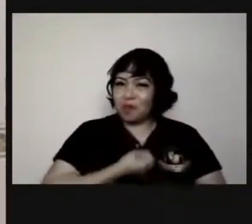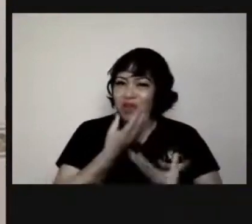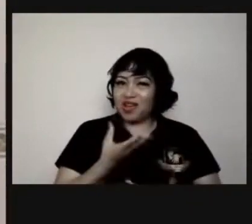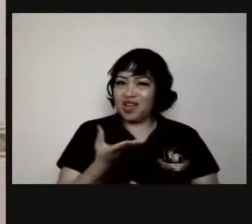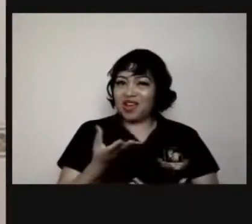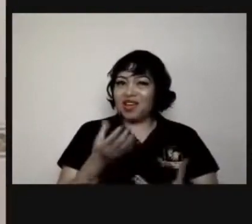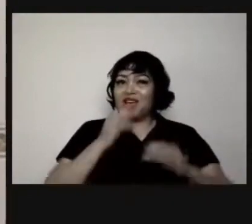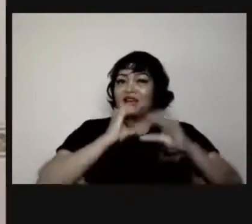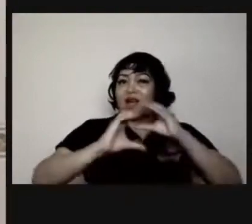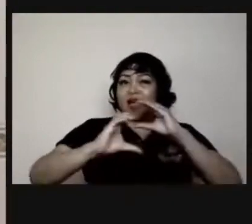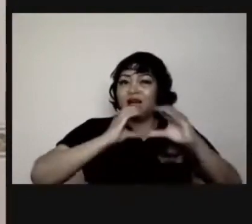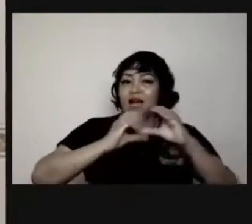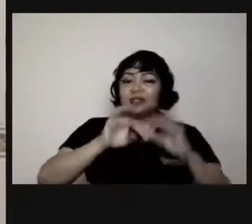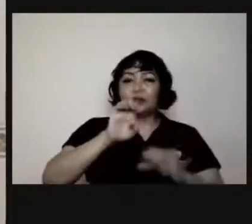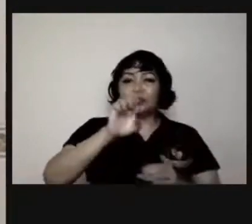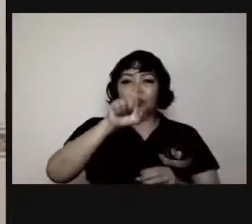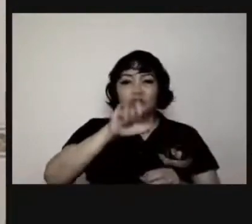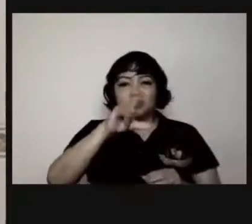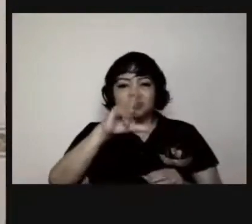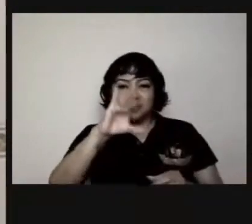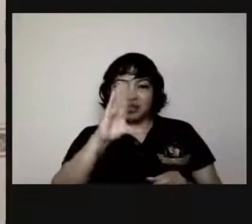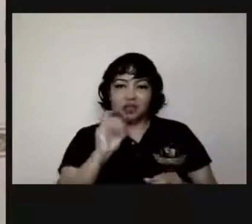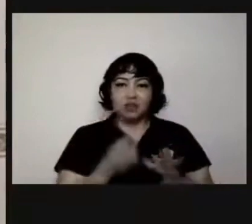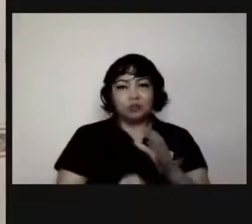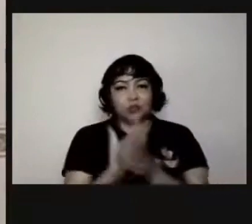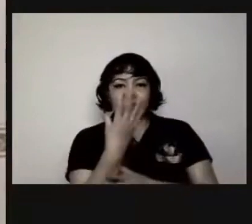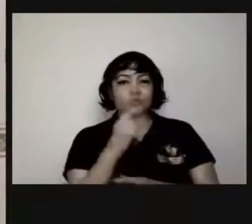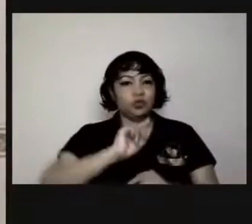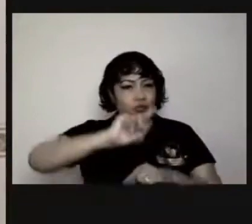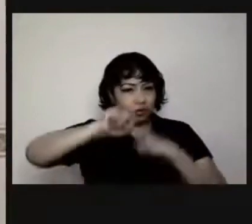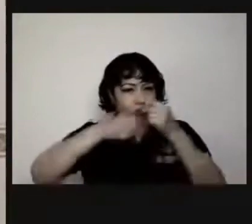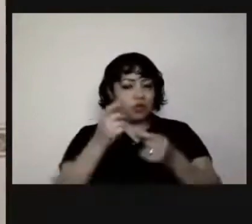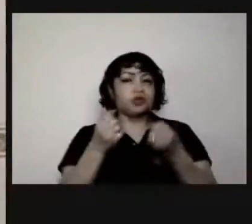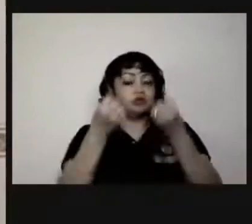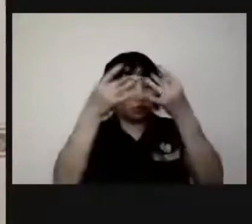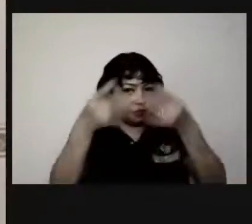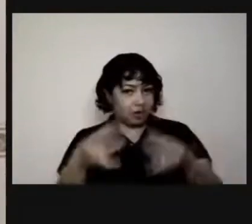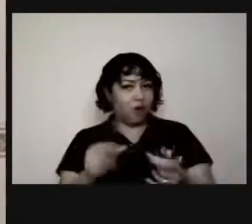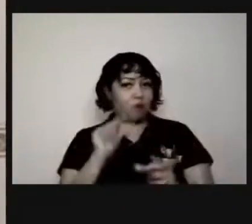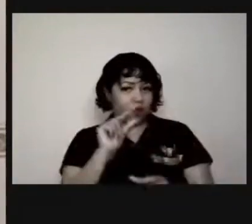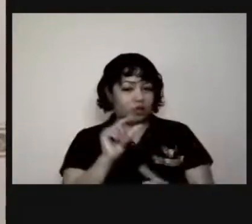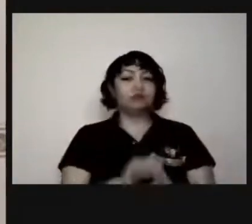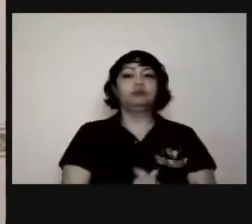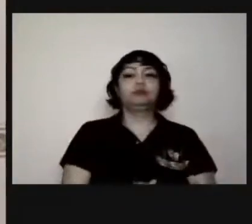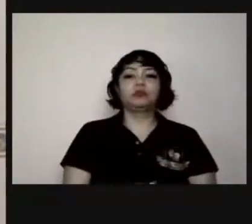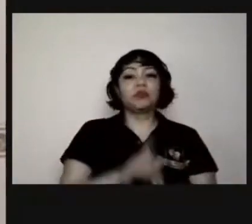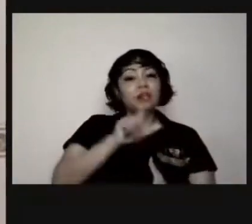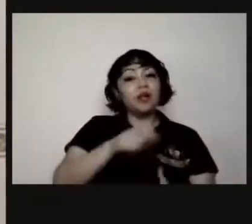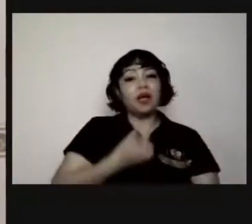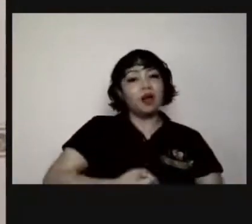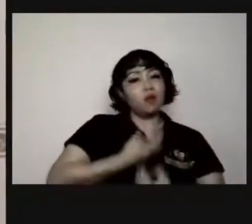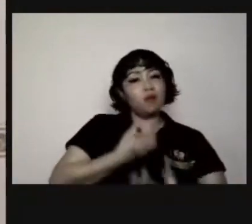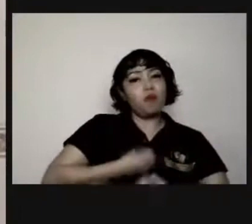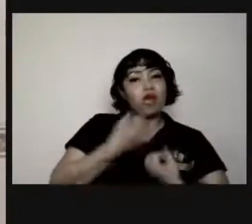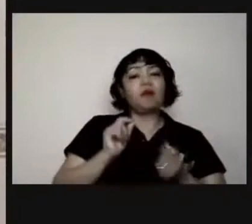do Exílio, que surgiu nesse período, depois eu até vou falar um pouquinho sobre ele, e era o poema de exaltação